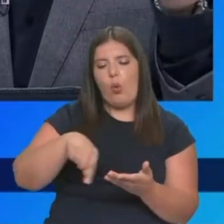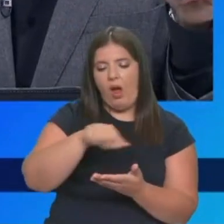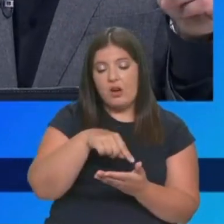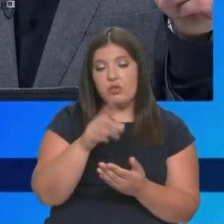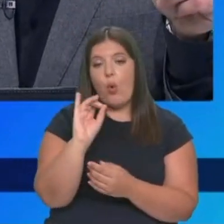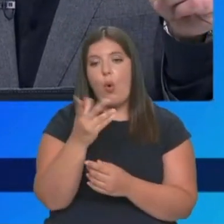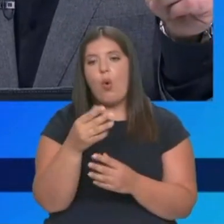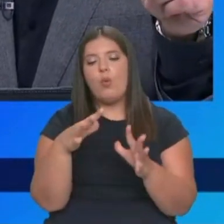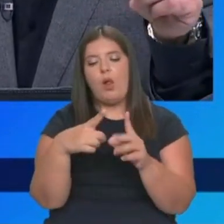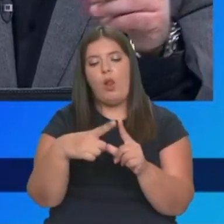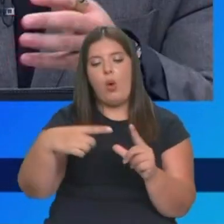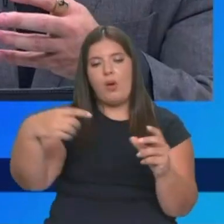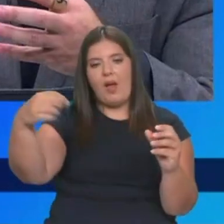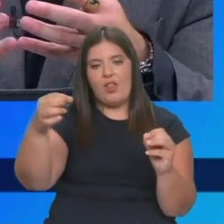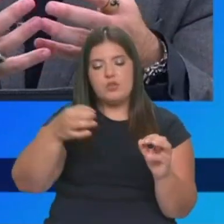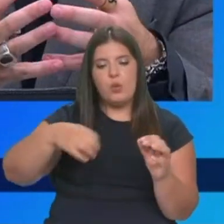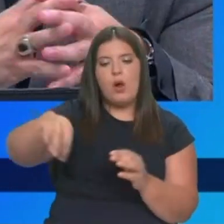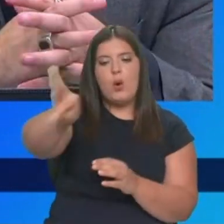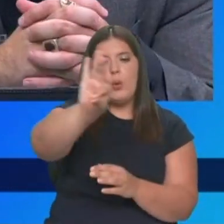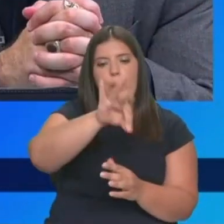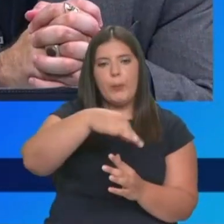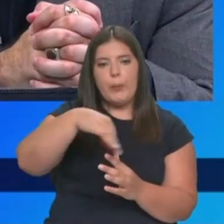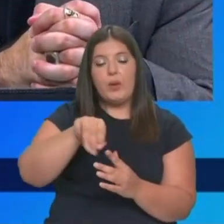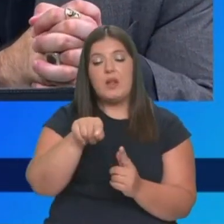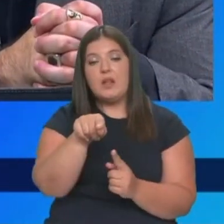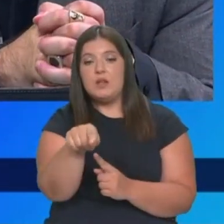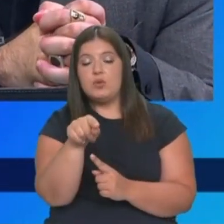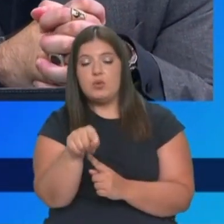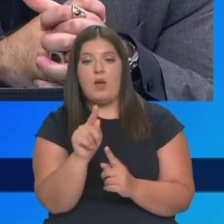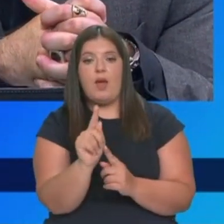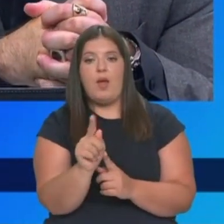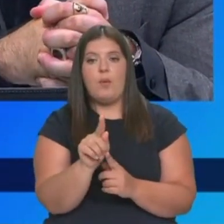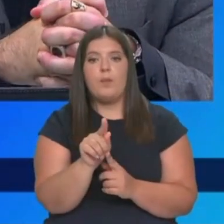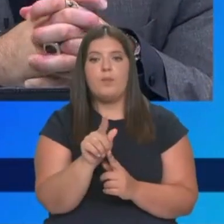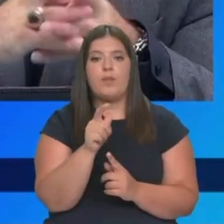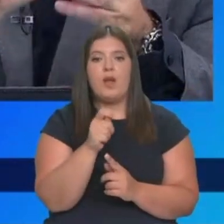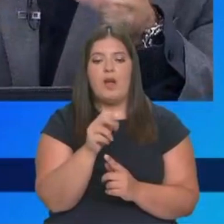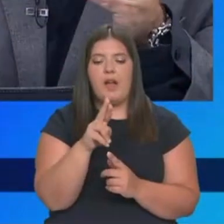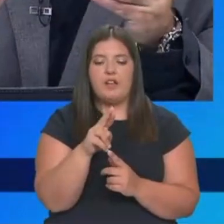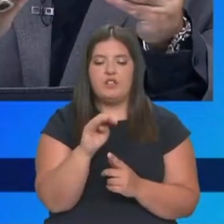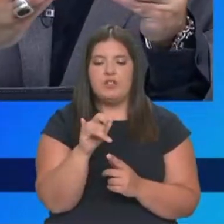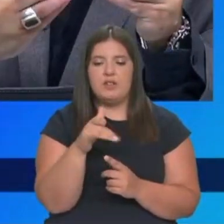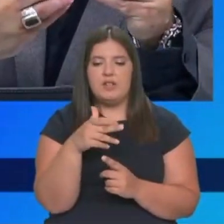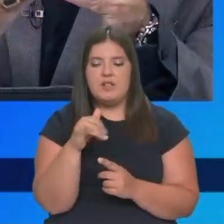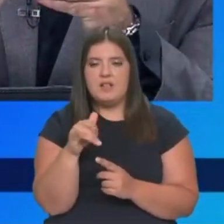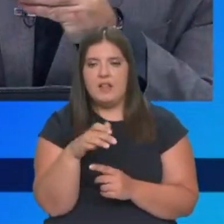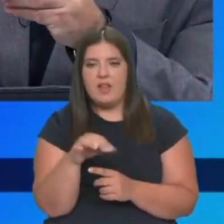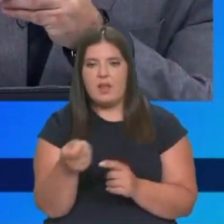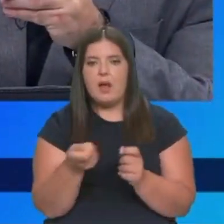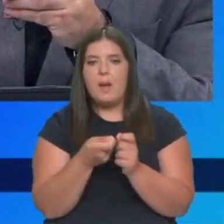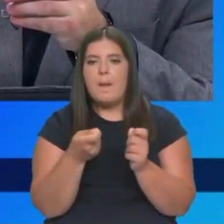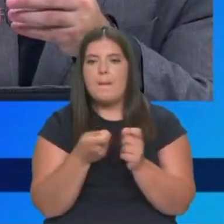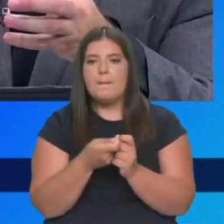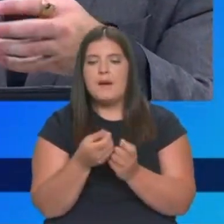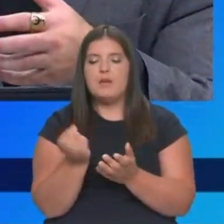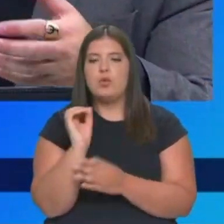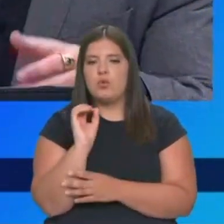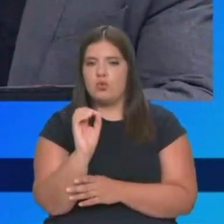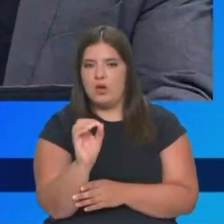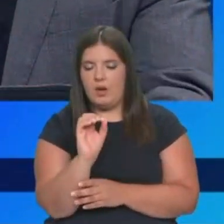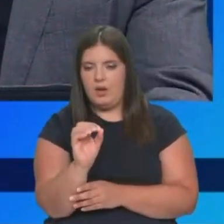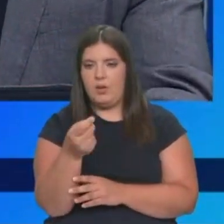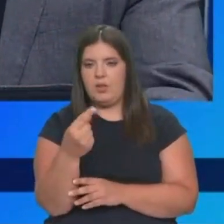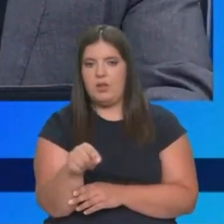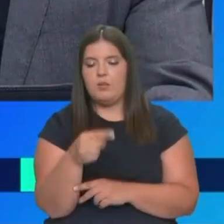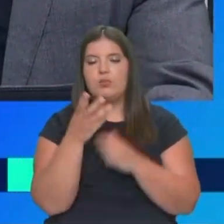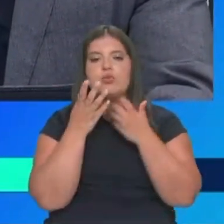ou extremamente alongadas. Isso é chama-se excentricidade. Se for uma excentricidade próxima do zero, nós